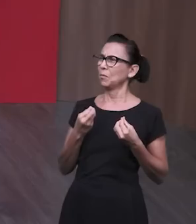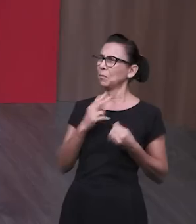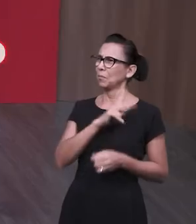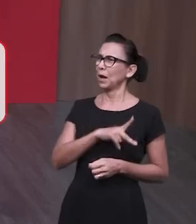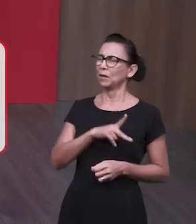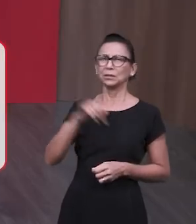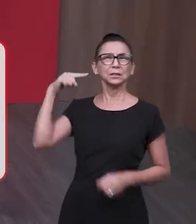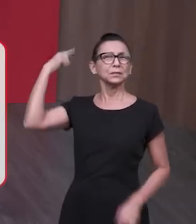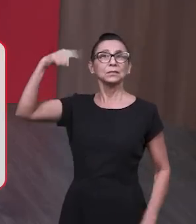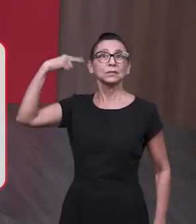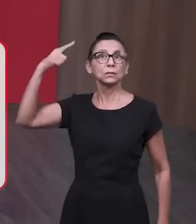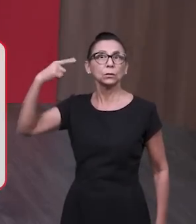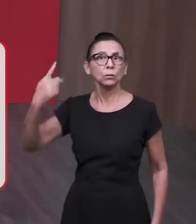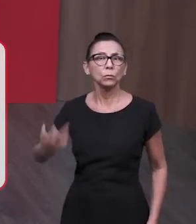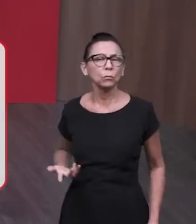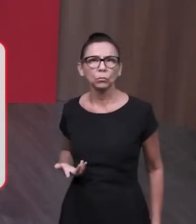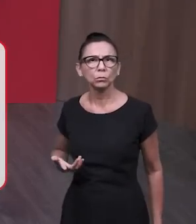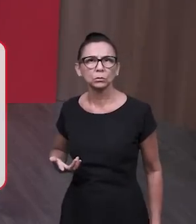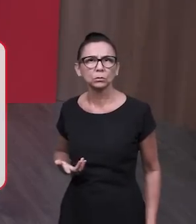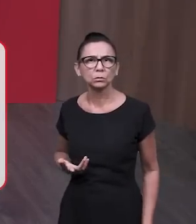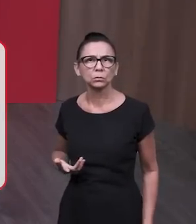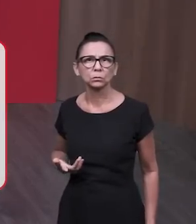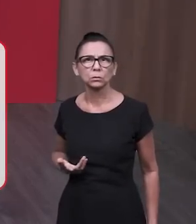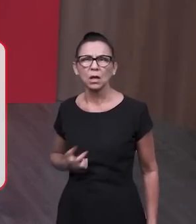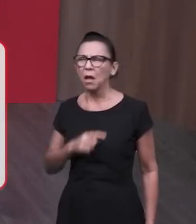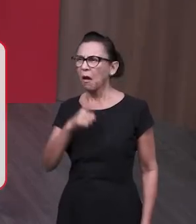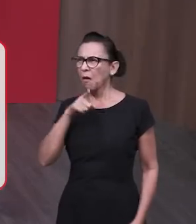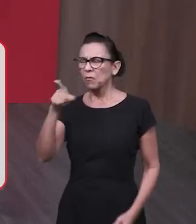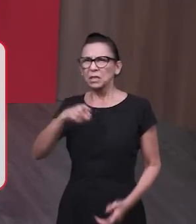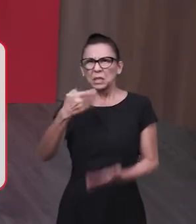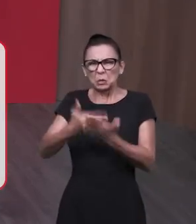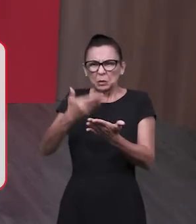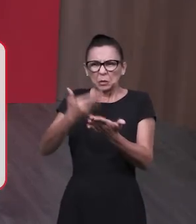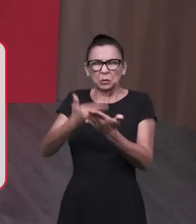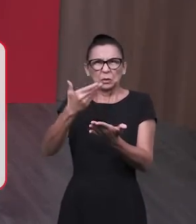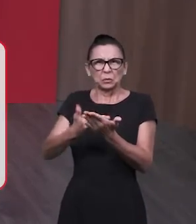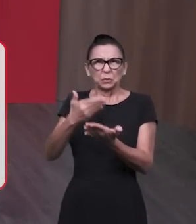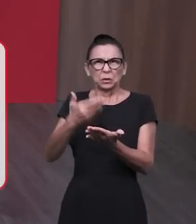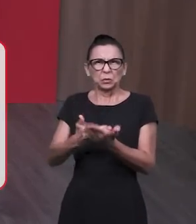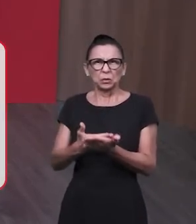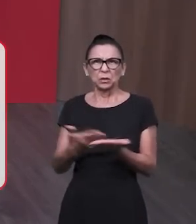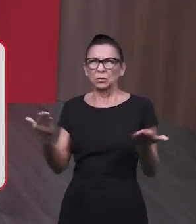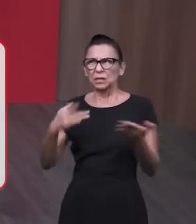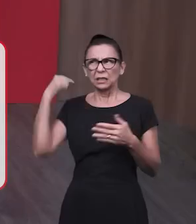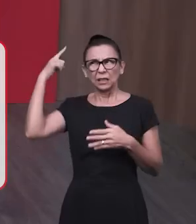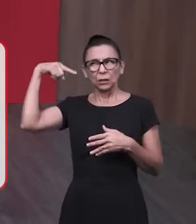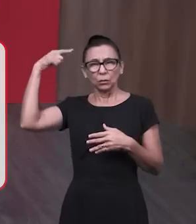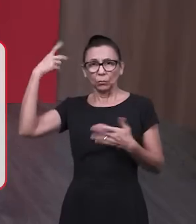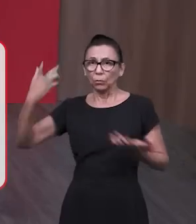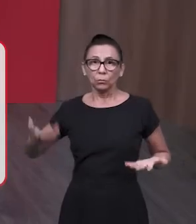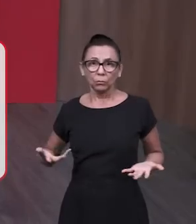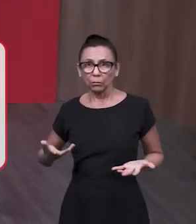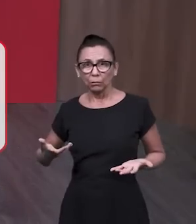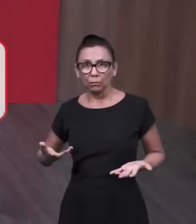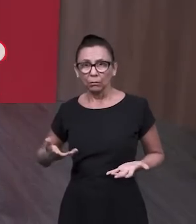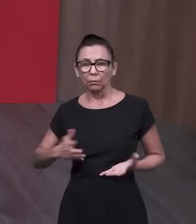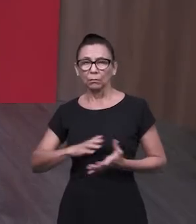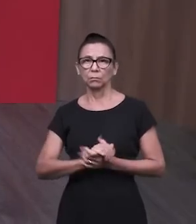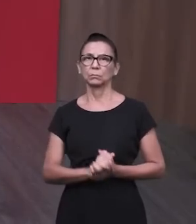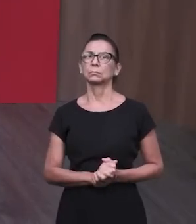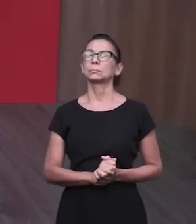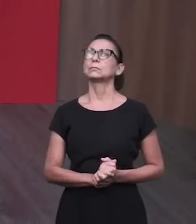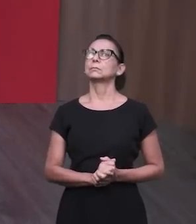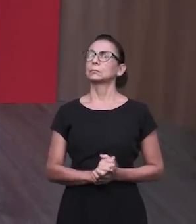estás louco. E as muitas letras te fazem delirar. Quantos jovens já não viu isso de colega? Você